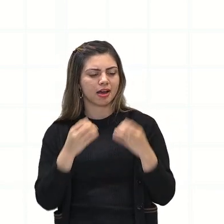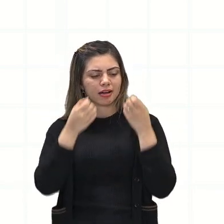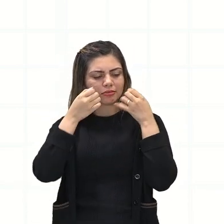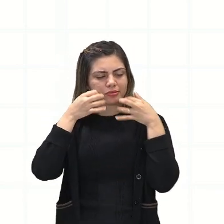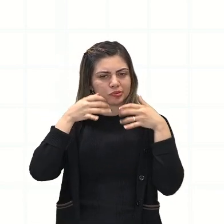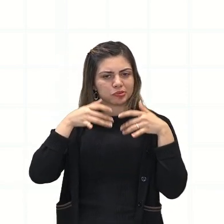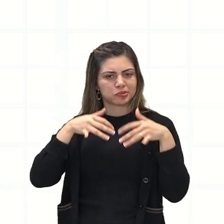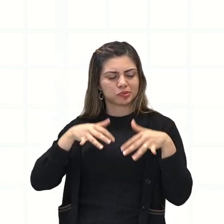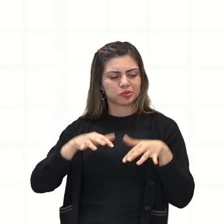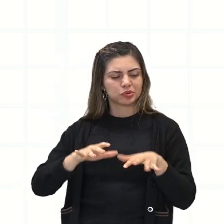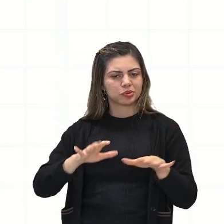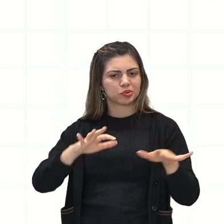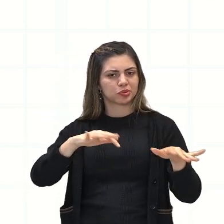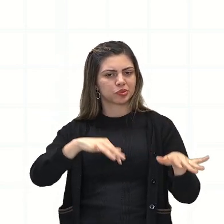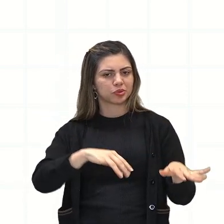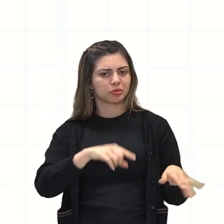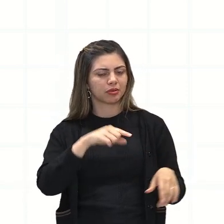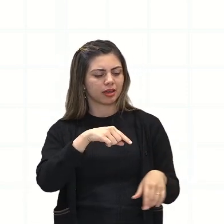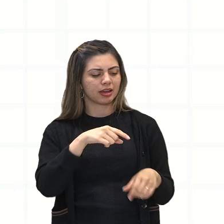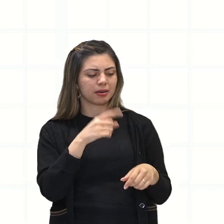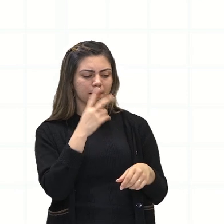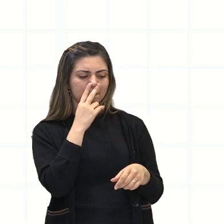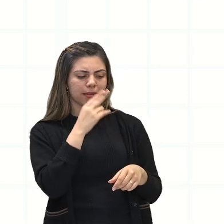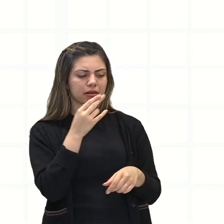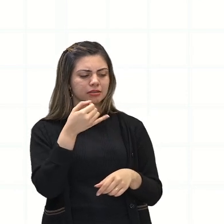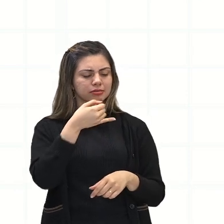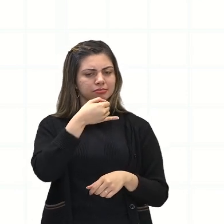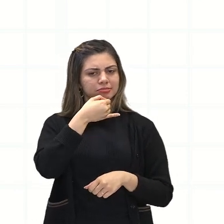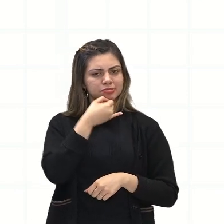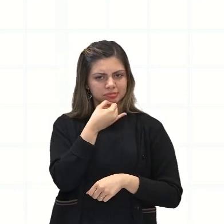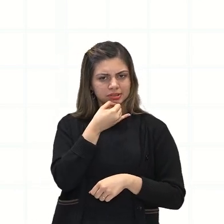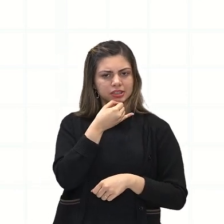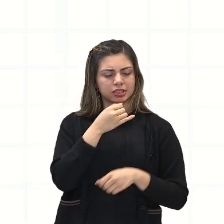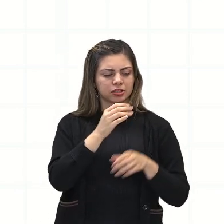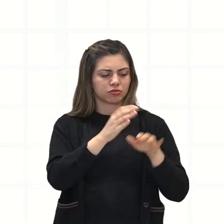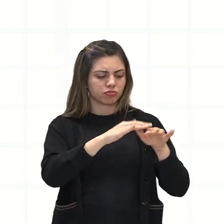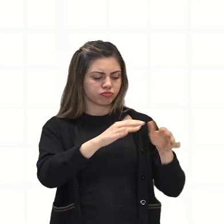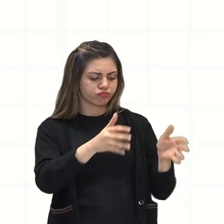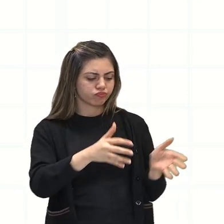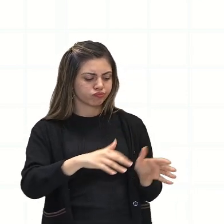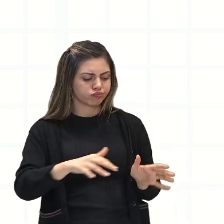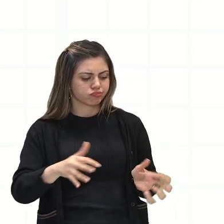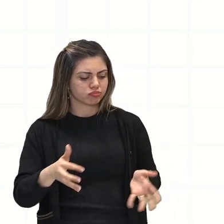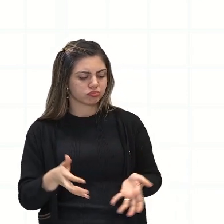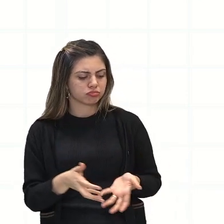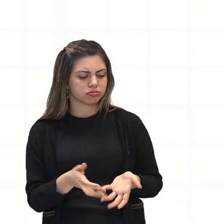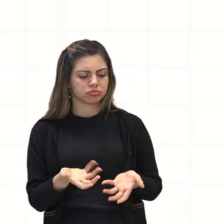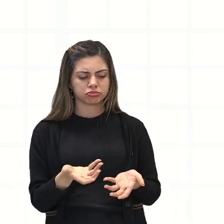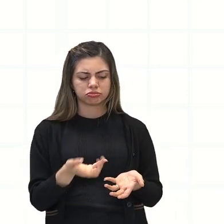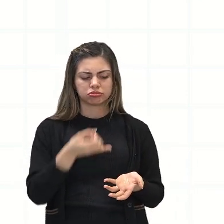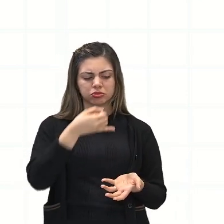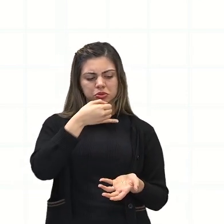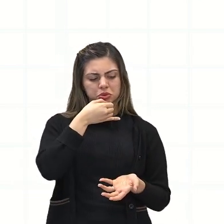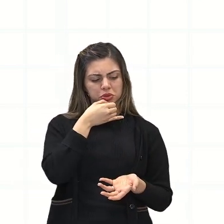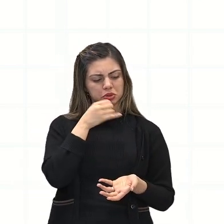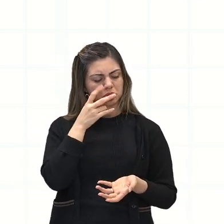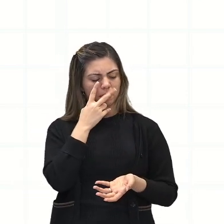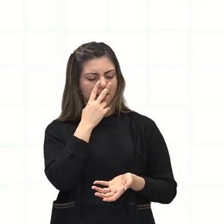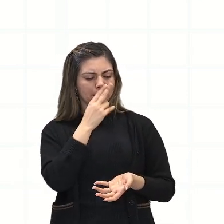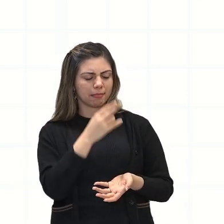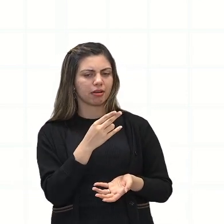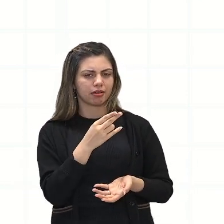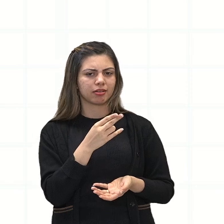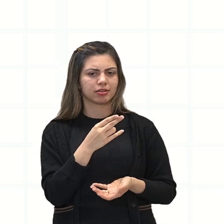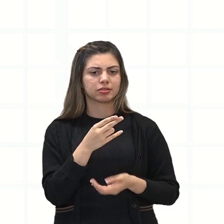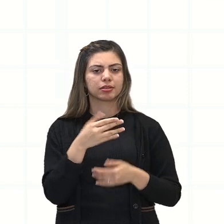vento. Tristes perfis os mais vagos contornos, bocas murmurejantes de lamento. Percebam